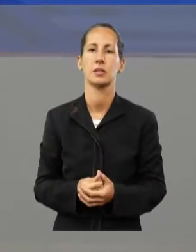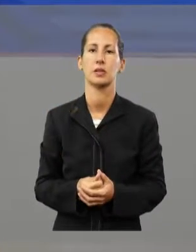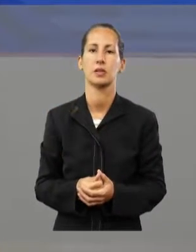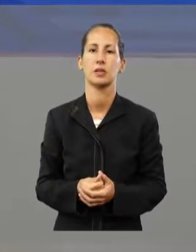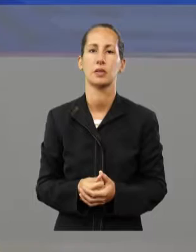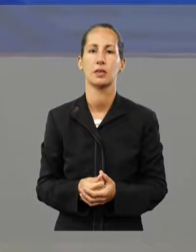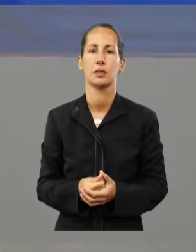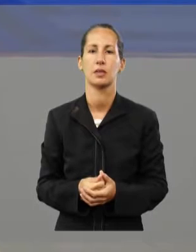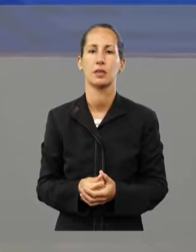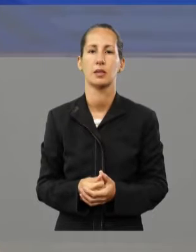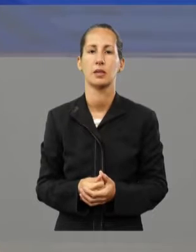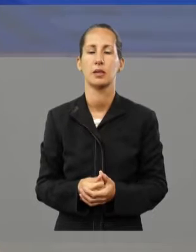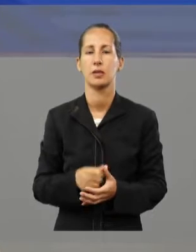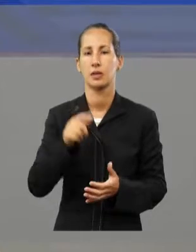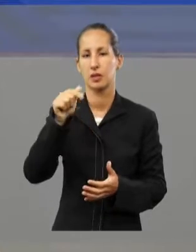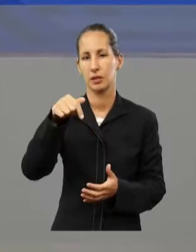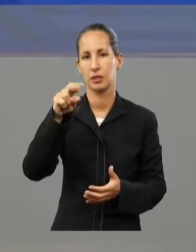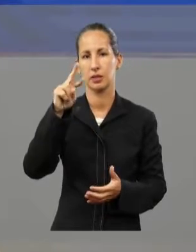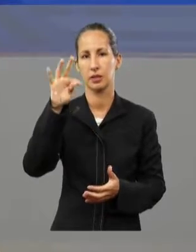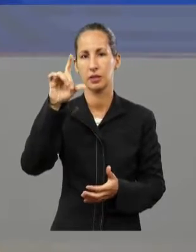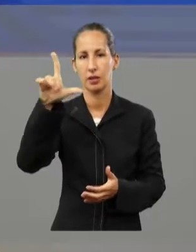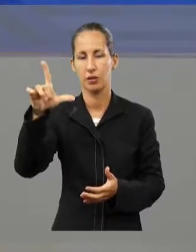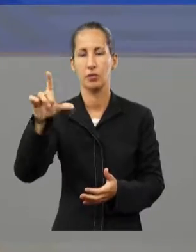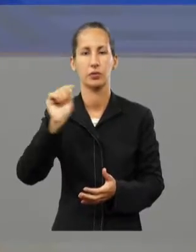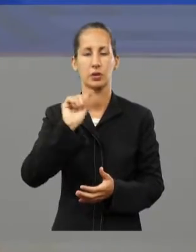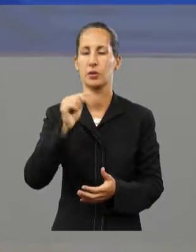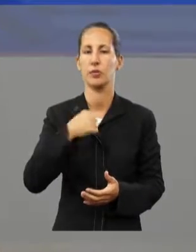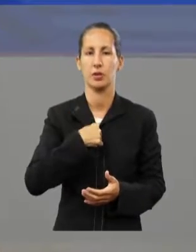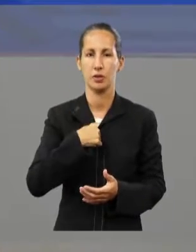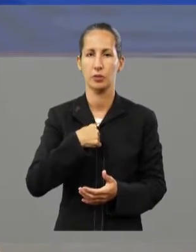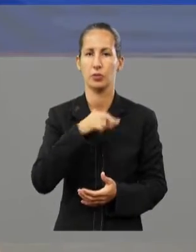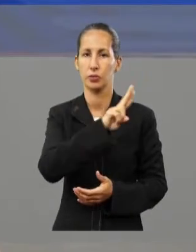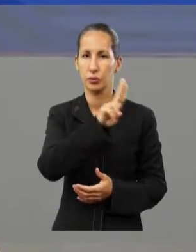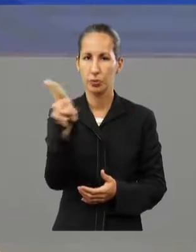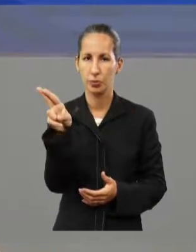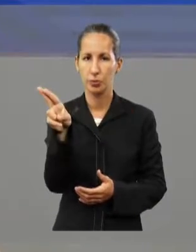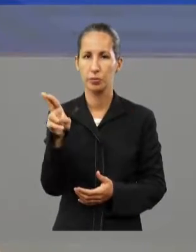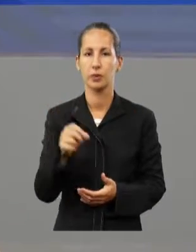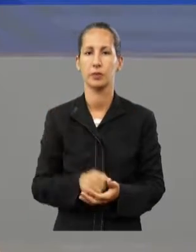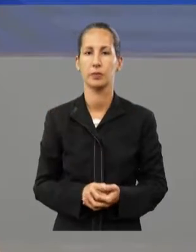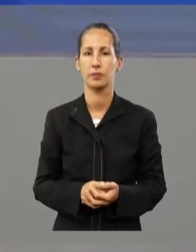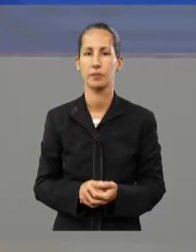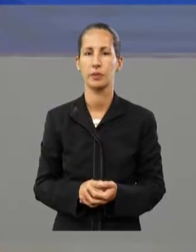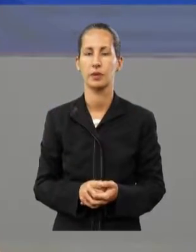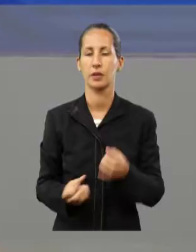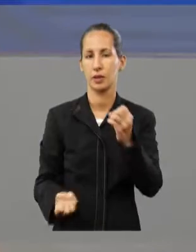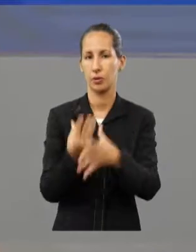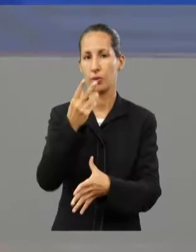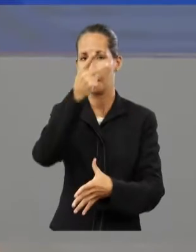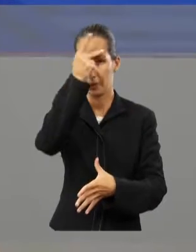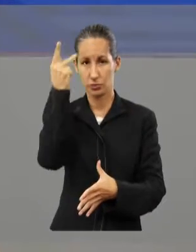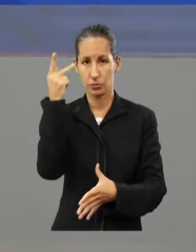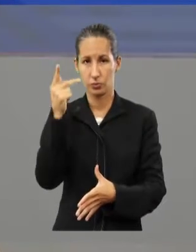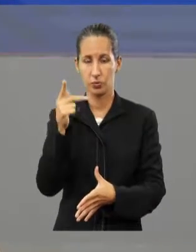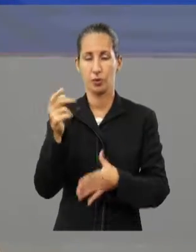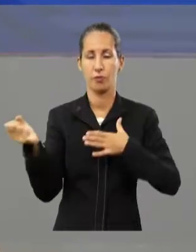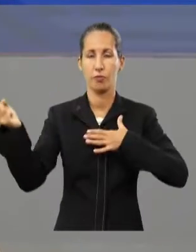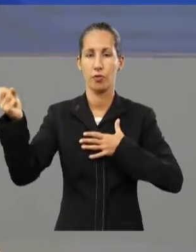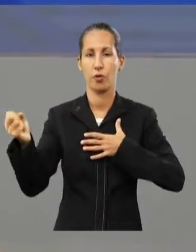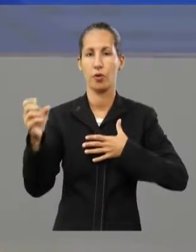os aplausos, quintal 2. Não. Quem botou o nome do Forró da Rua foi o povo, Forró do Da